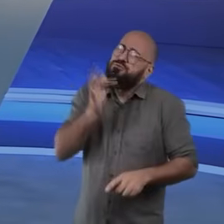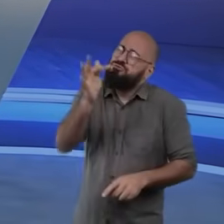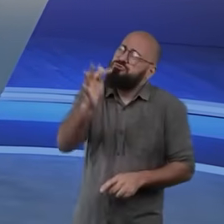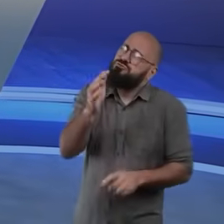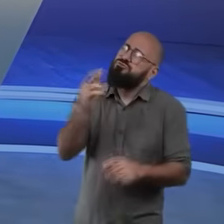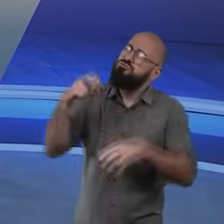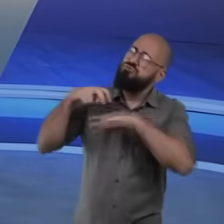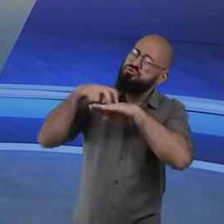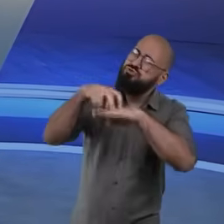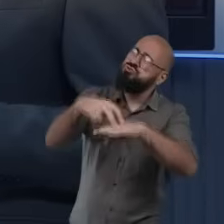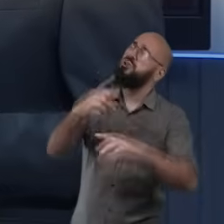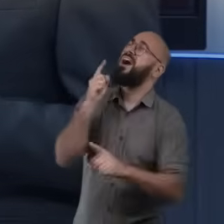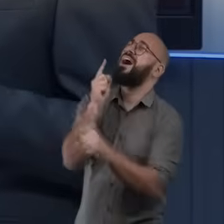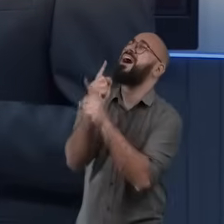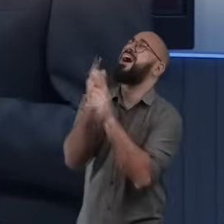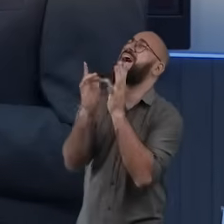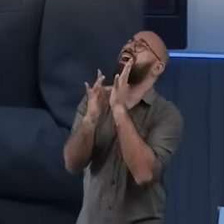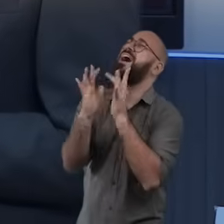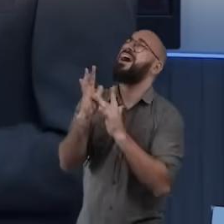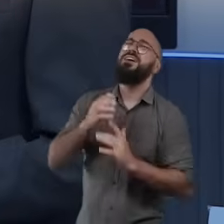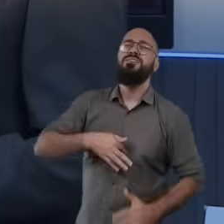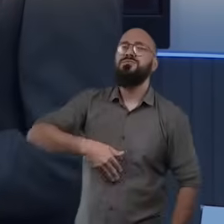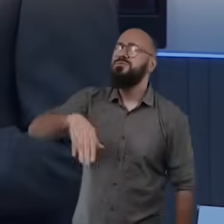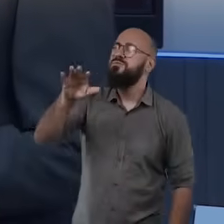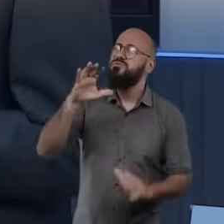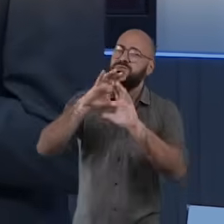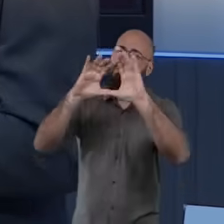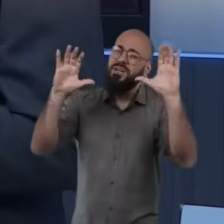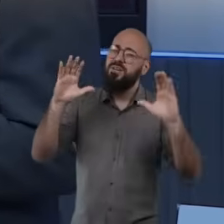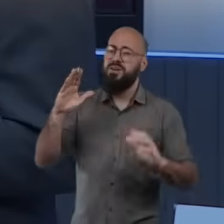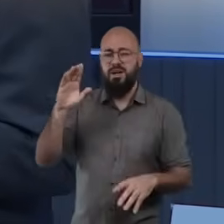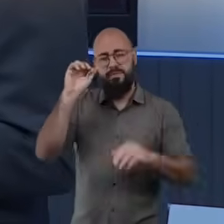todo sempre. Por isso, toma a vida de cada pessoa que ora